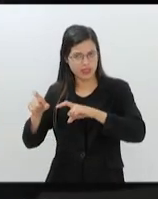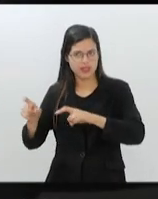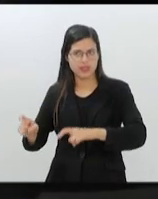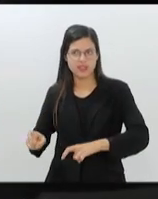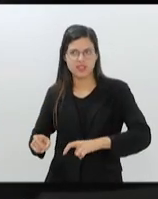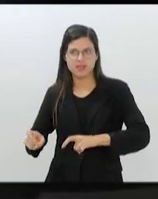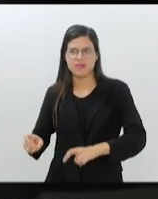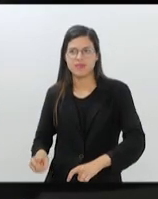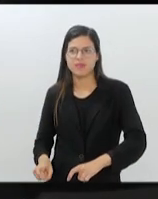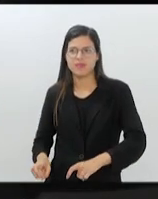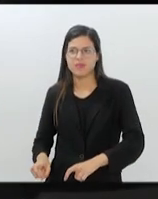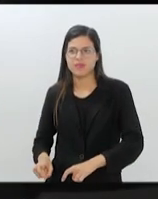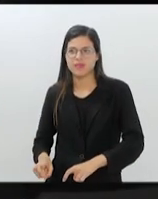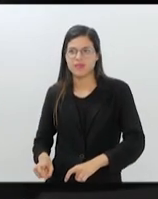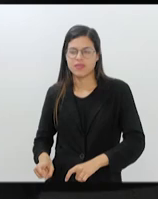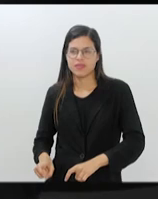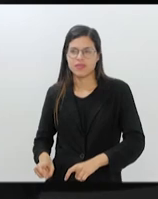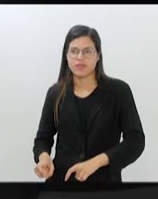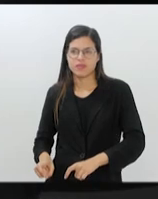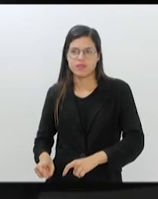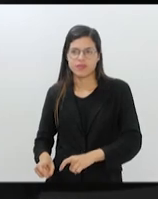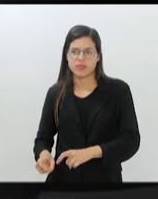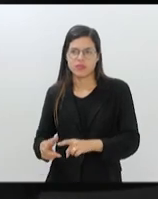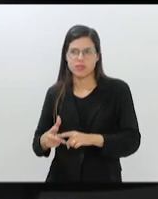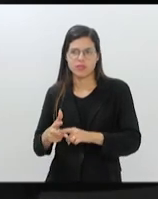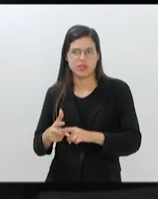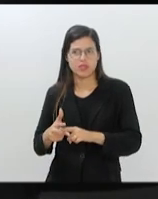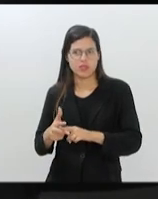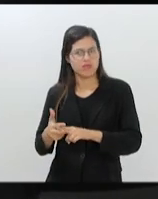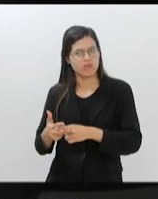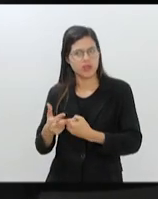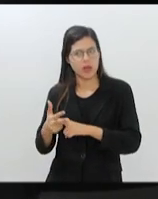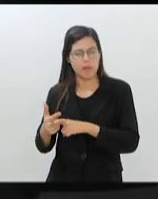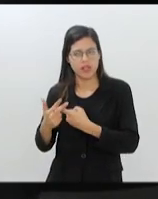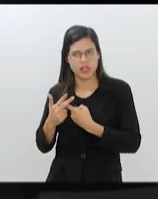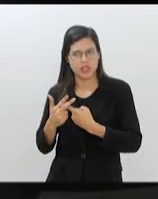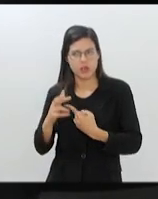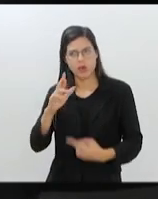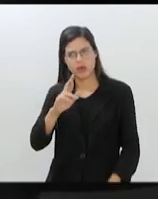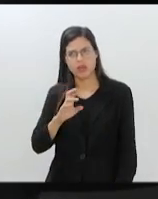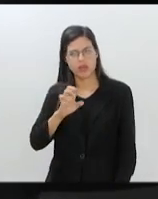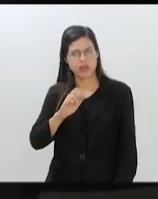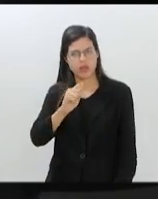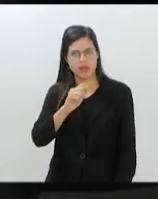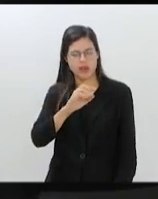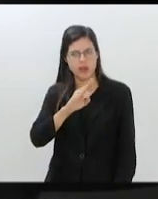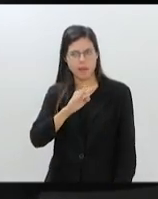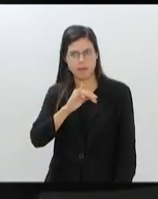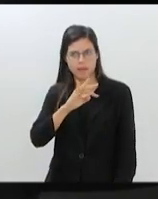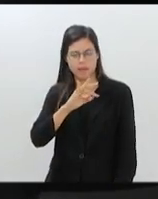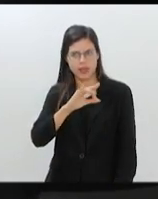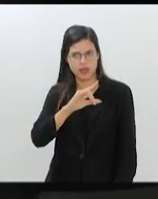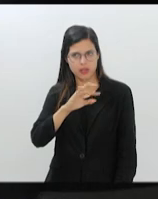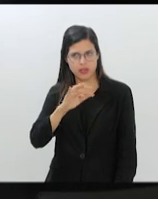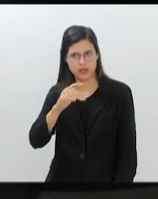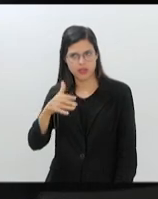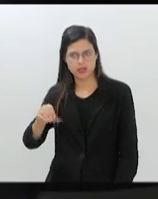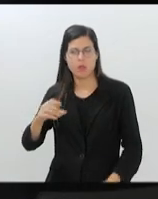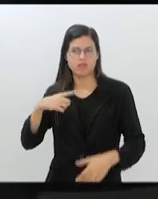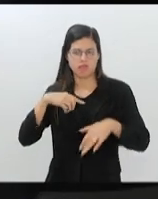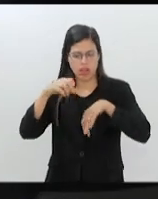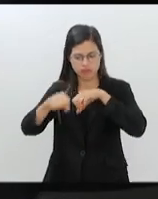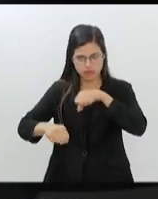fazenda de reabilitação tem uma uma campeonato uma um tour de bicicleta